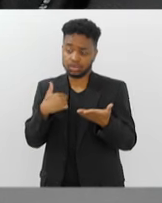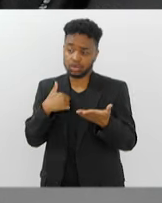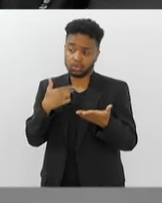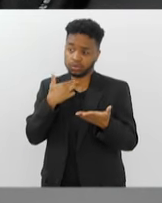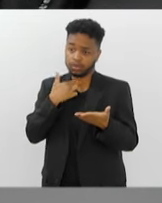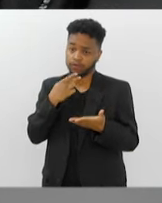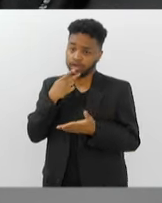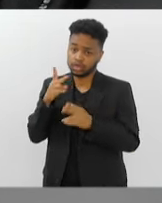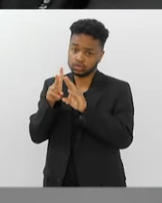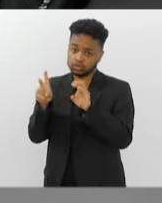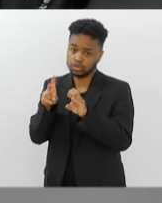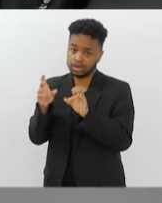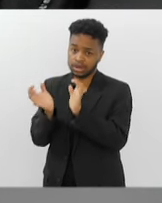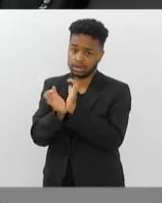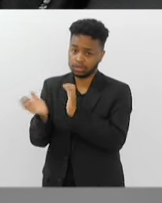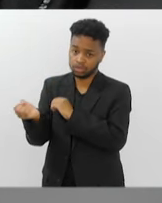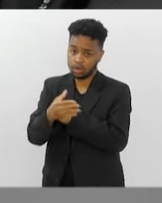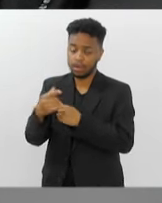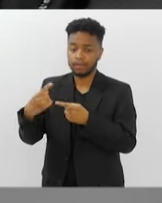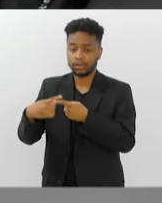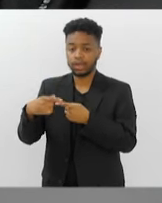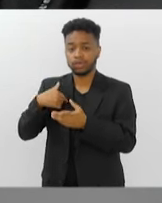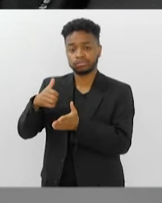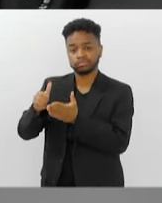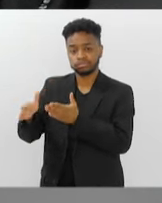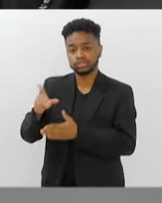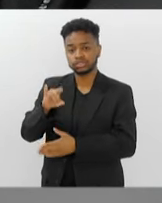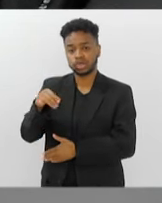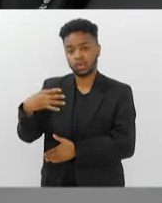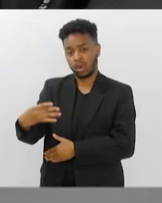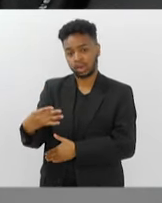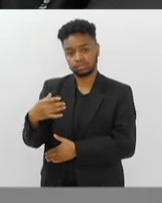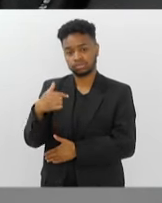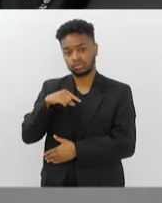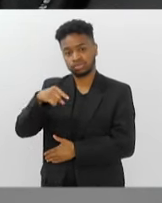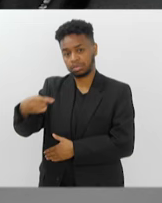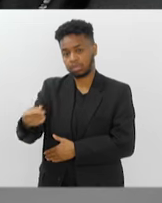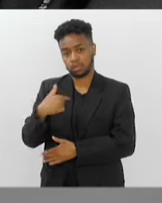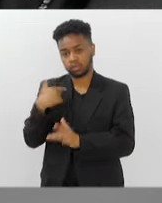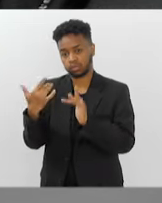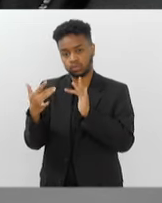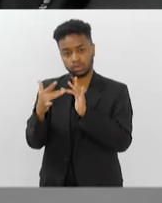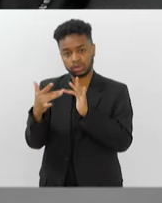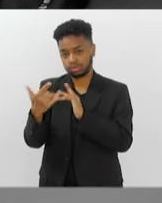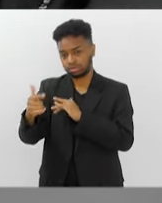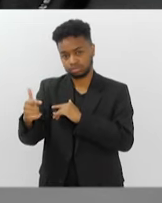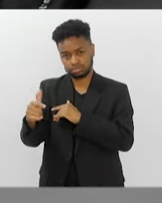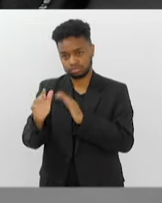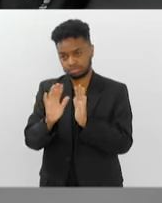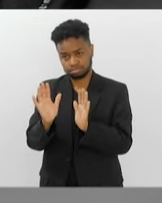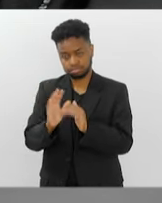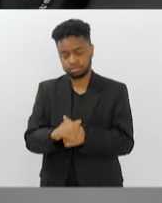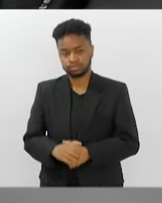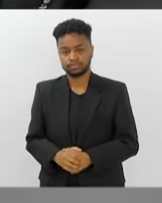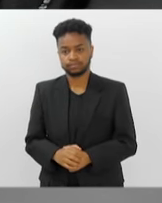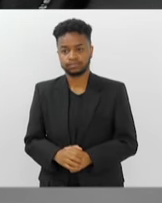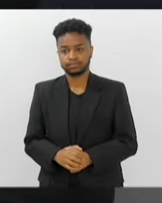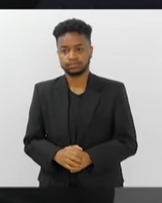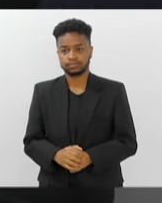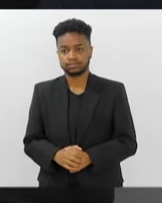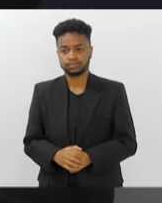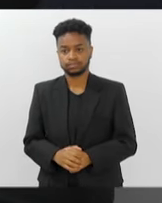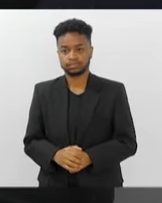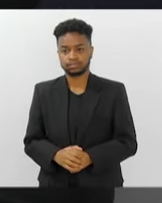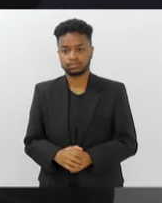equipe Deputado eu fui exonerado dia 4 agora então eu não tive mais contato eu não tenho mais acesso ao sistema essa liberações aconteceram